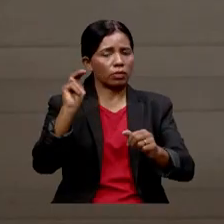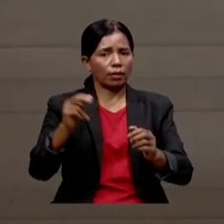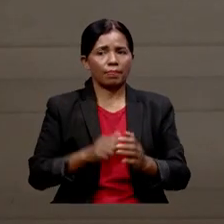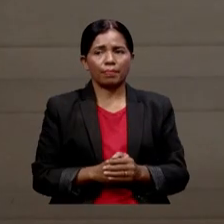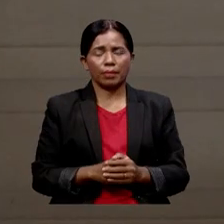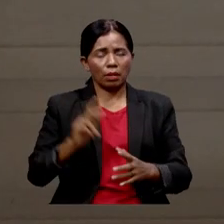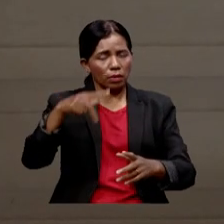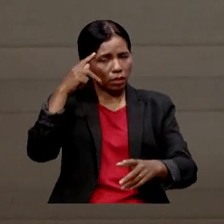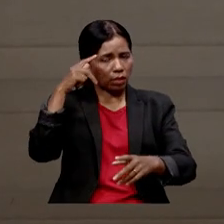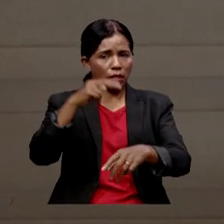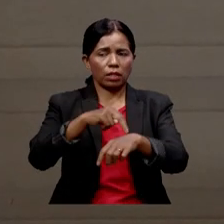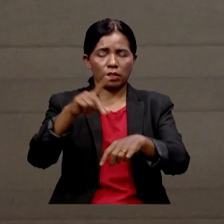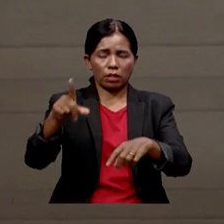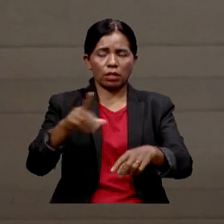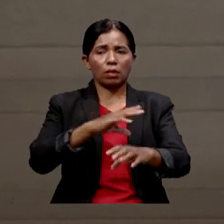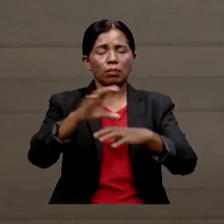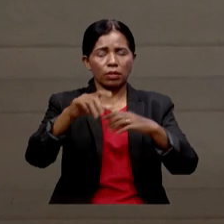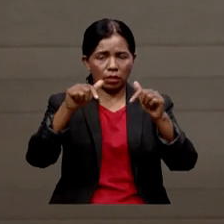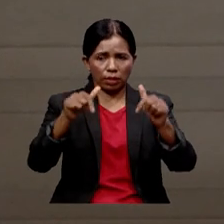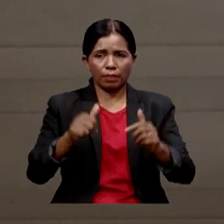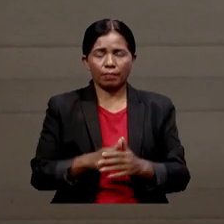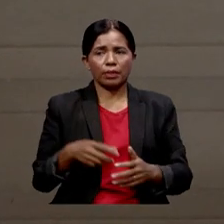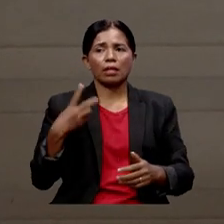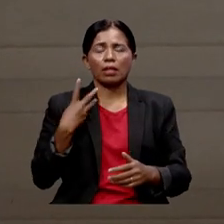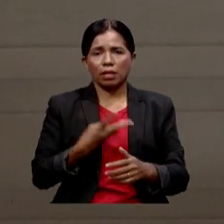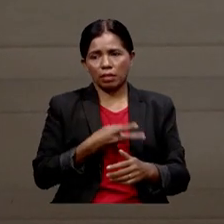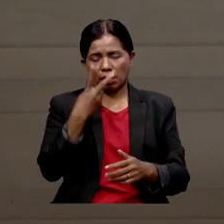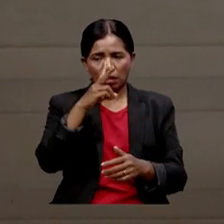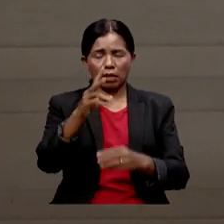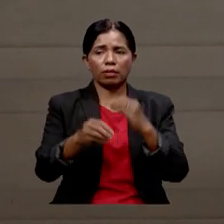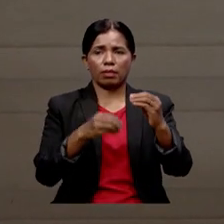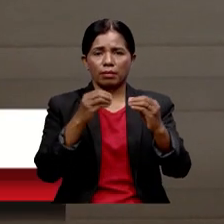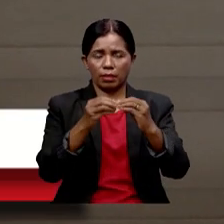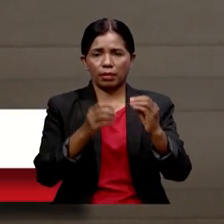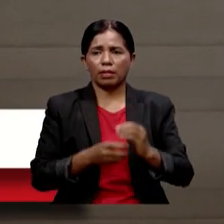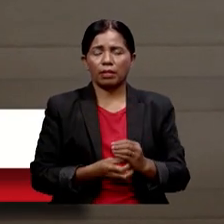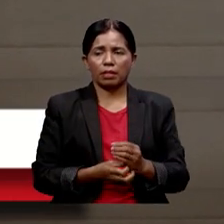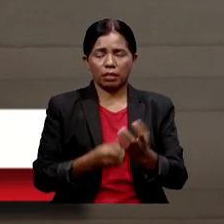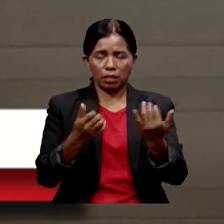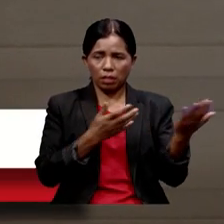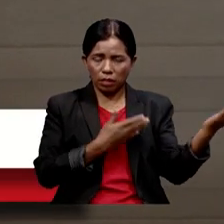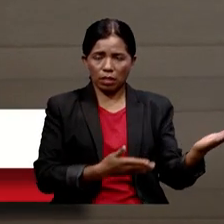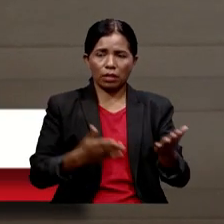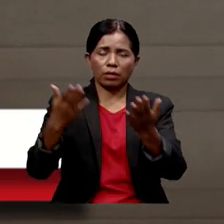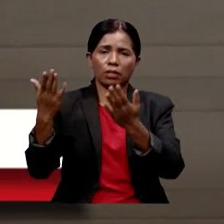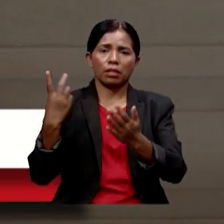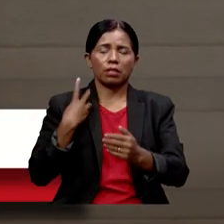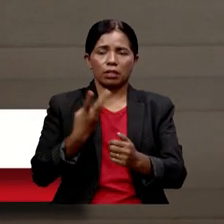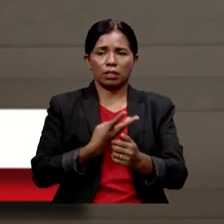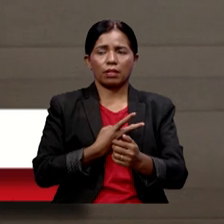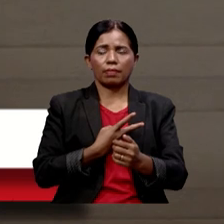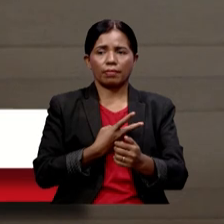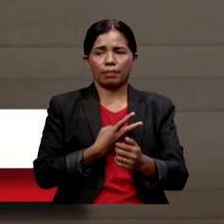Política nacional comércio, né? E tá harre catac. Irene, se lori